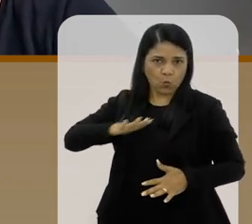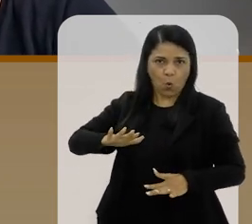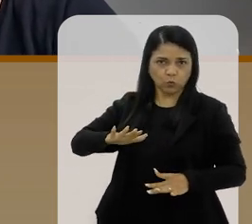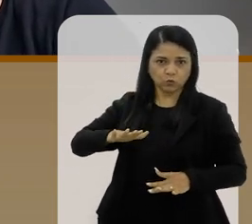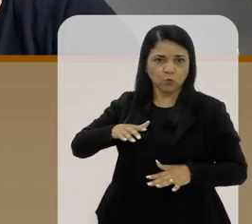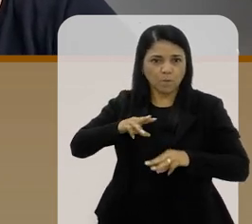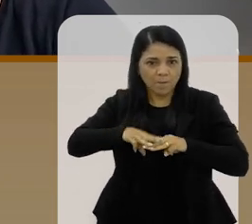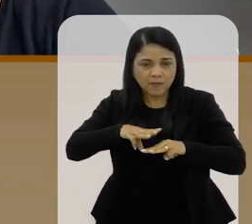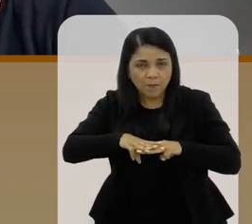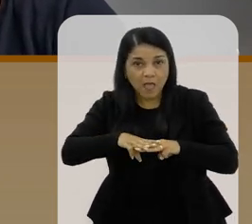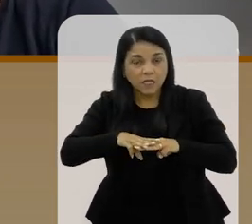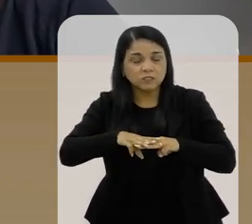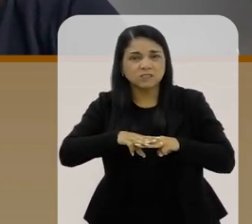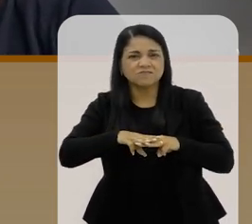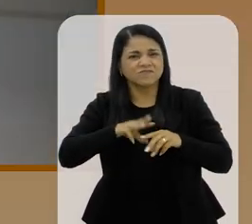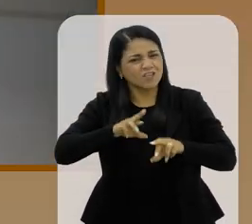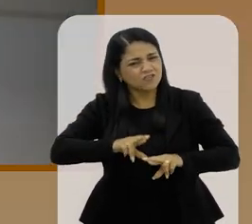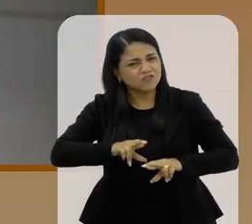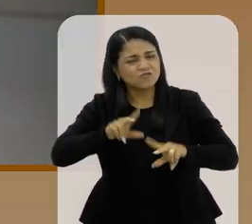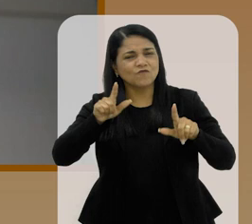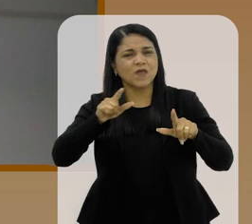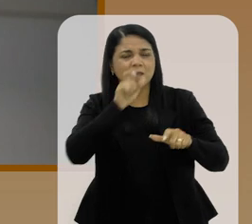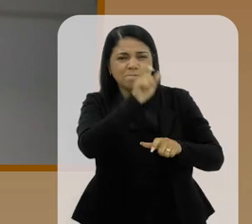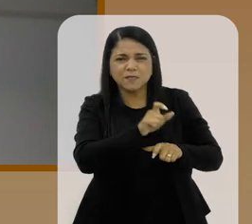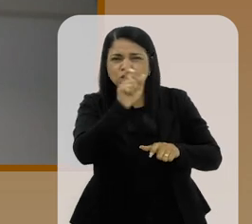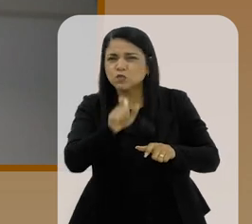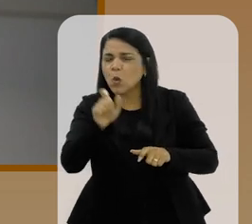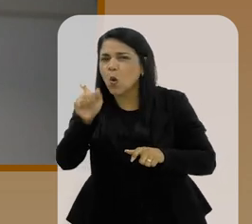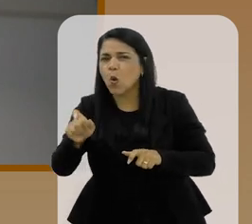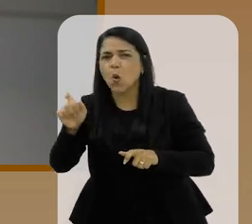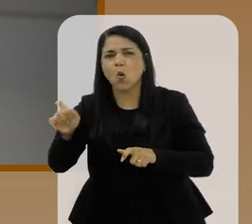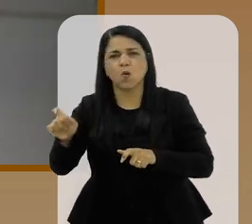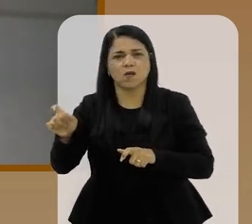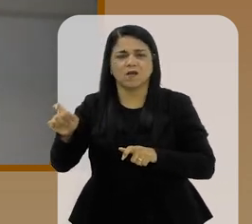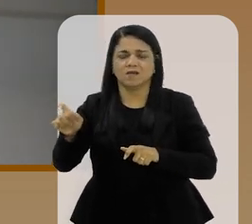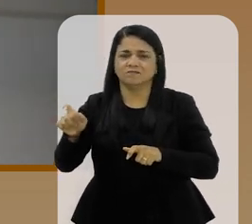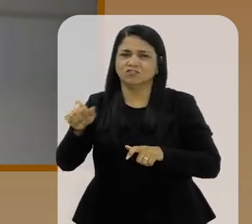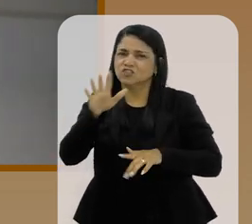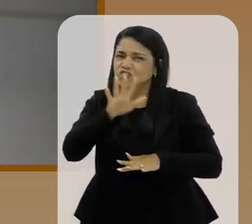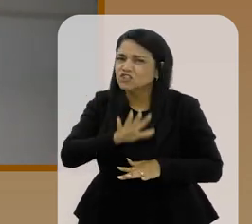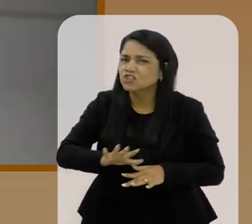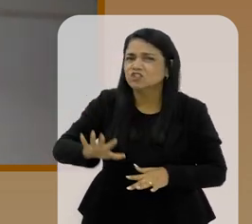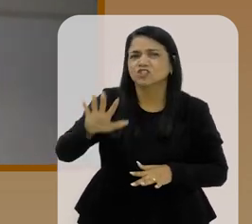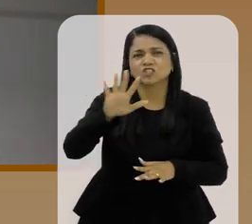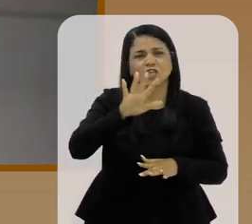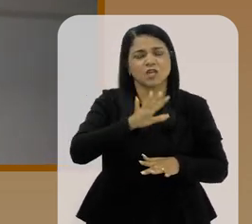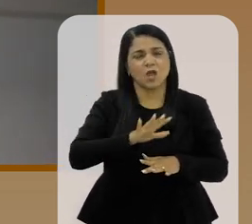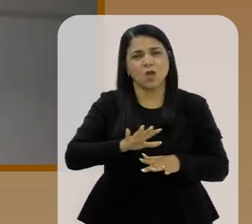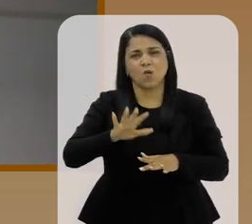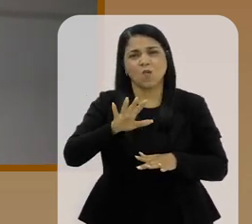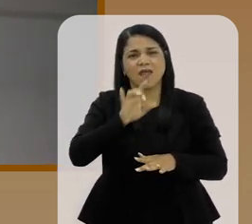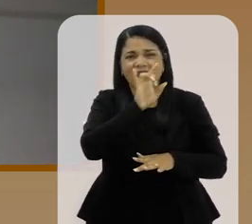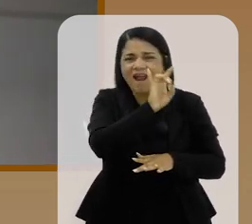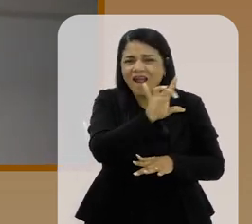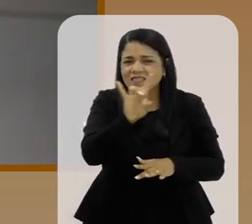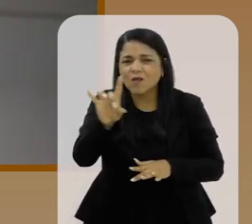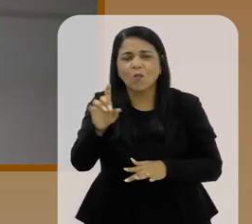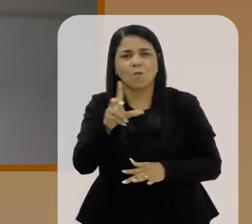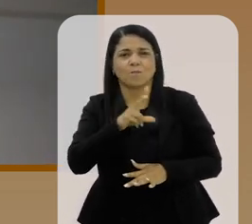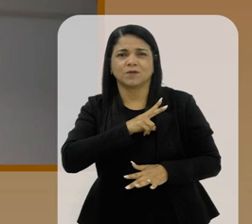matemático. Isso só se aplica em casos muito particulares e o caso geral não é esse.